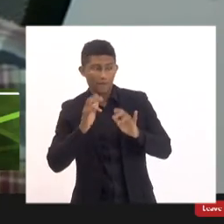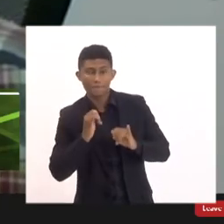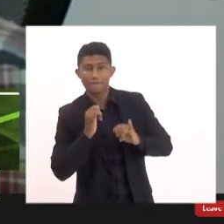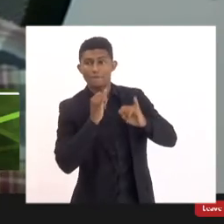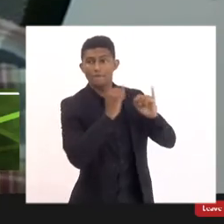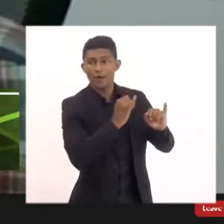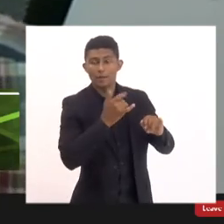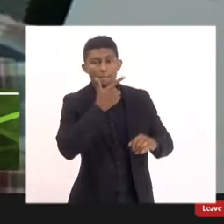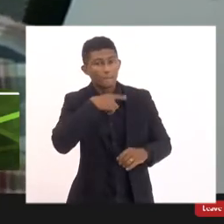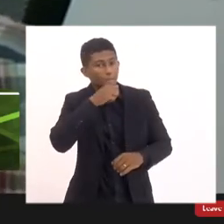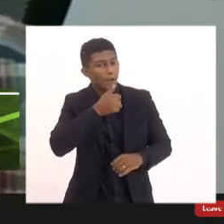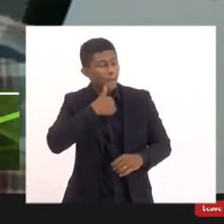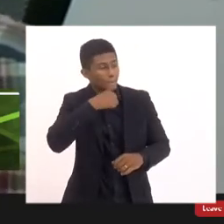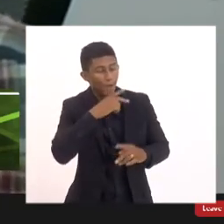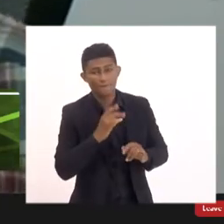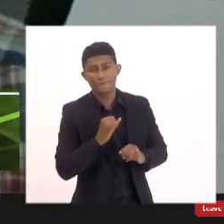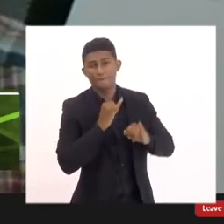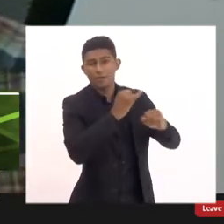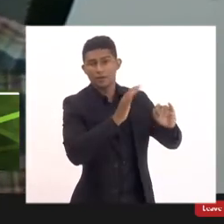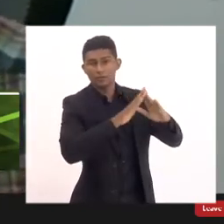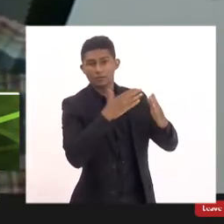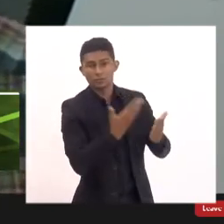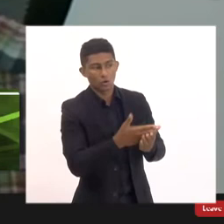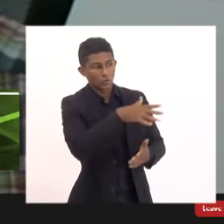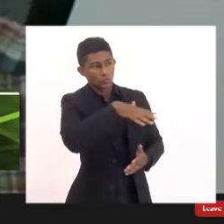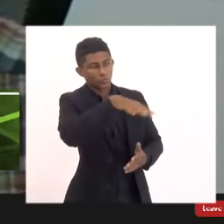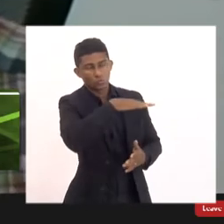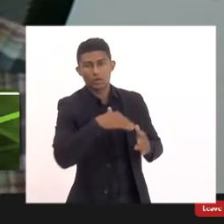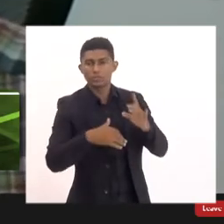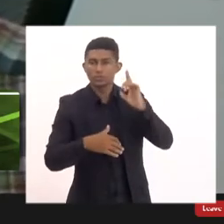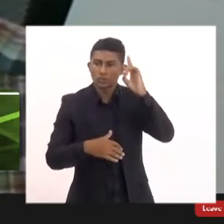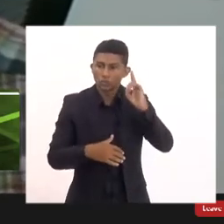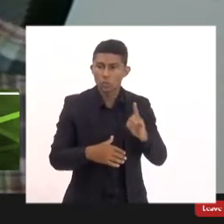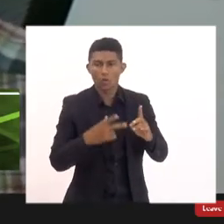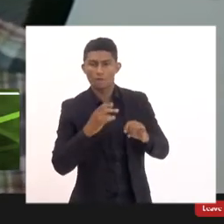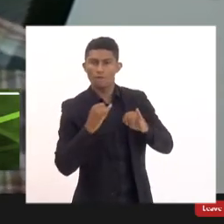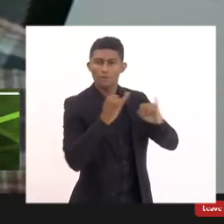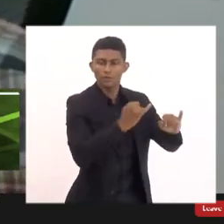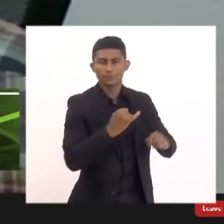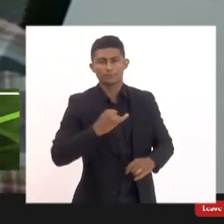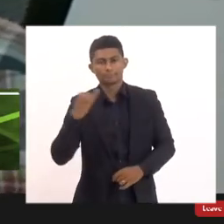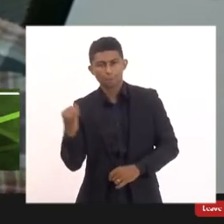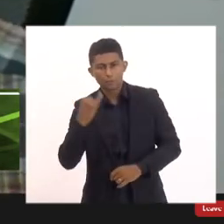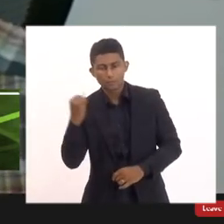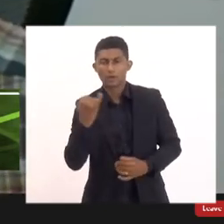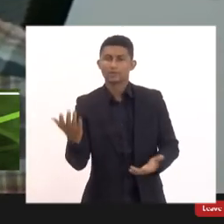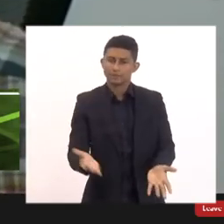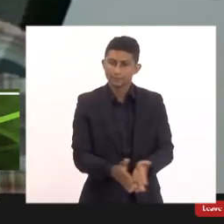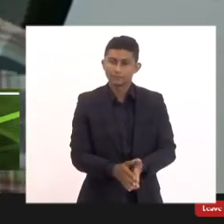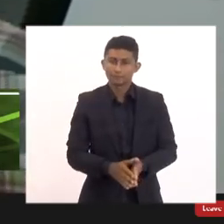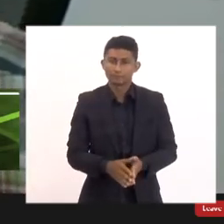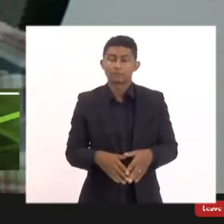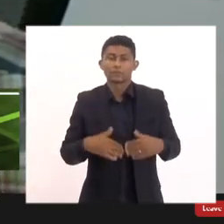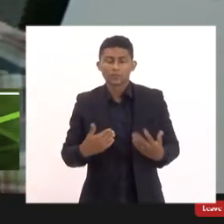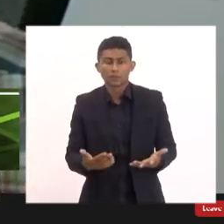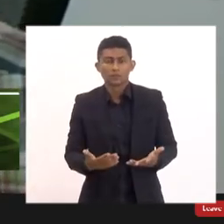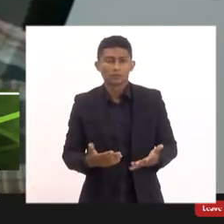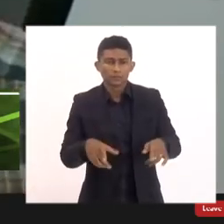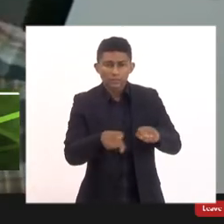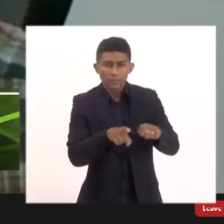devem informar. E aí podem existir mecanismos, ferramentas de TI, implantar sistema de vigilância